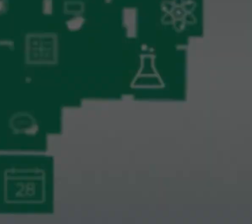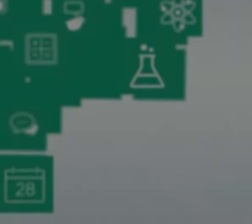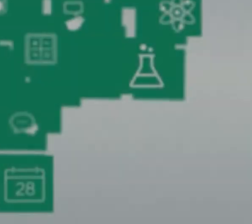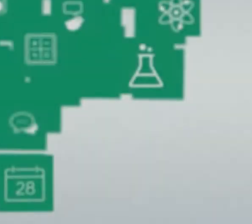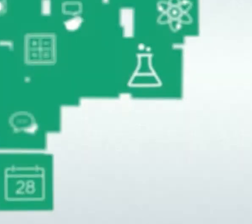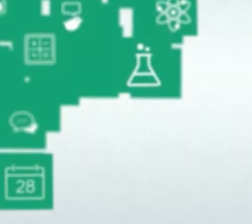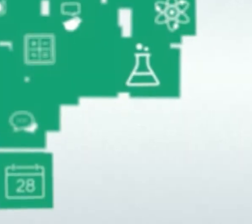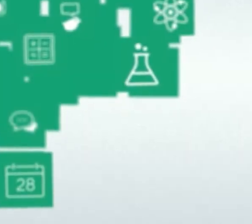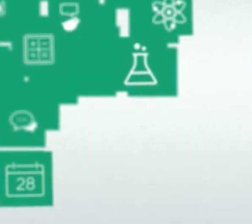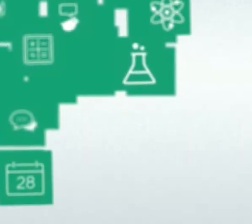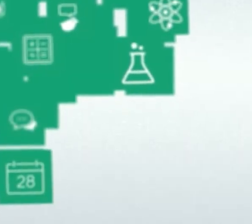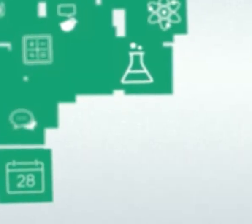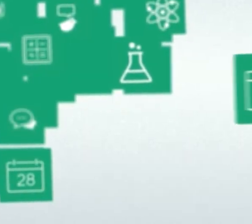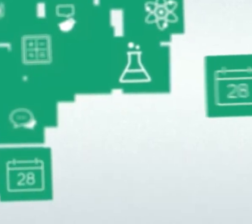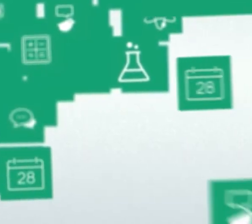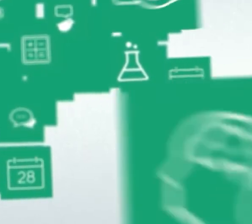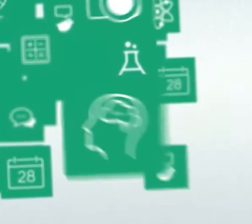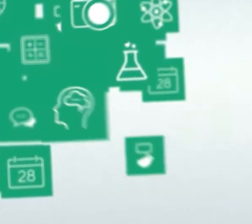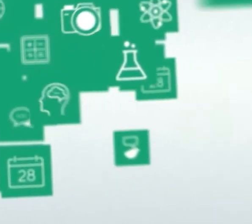E aí